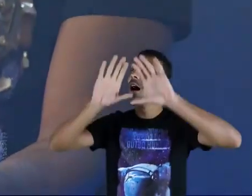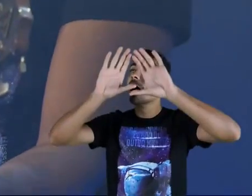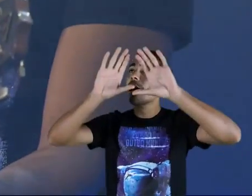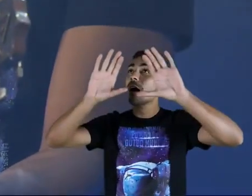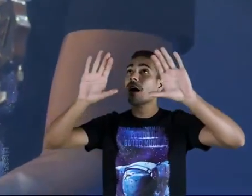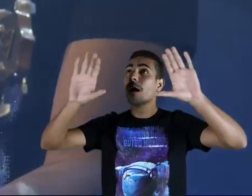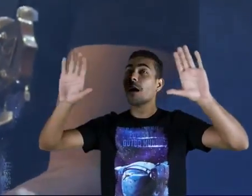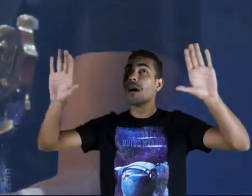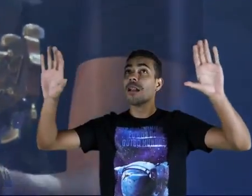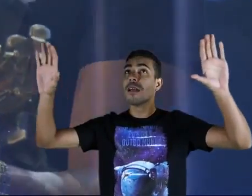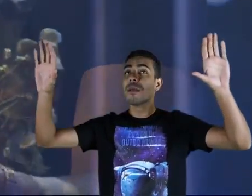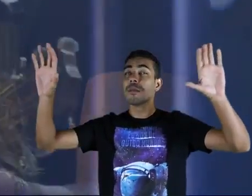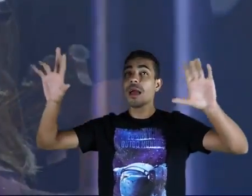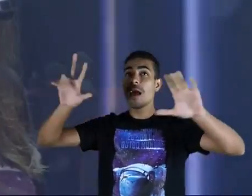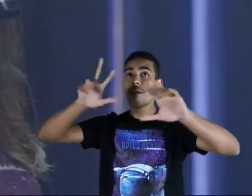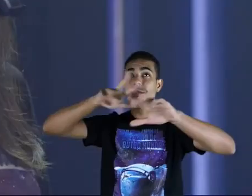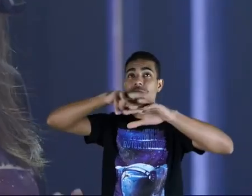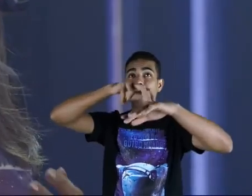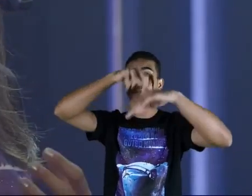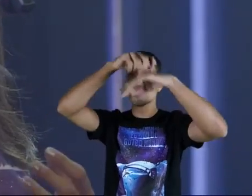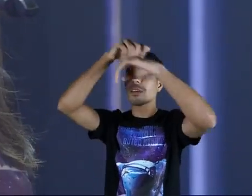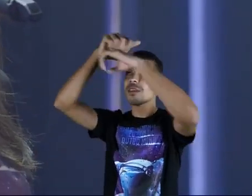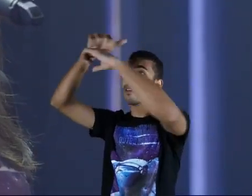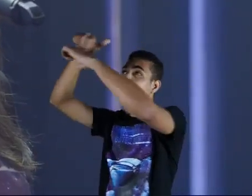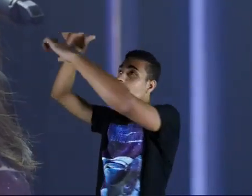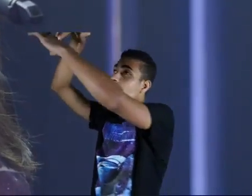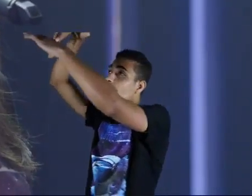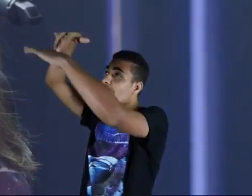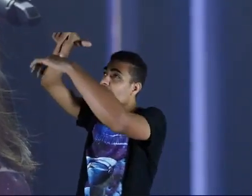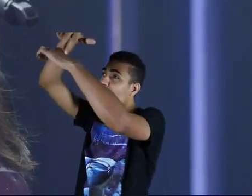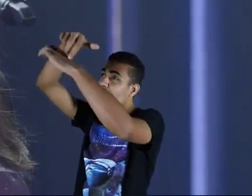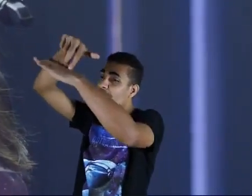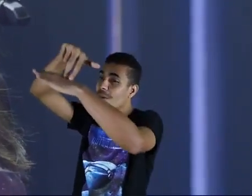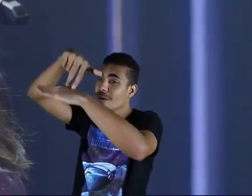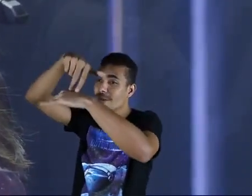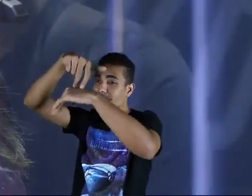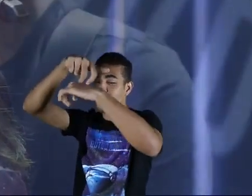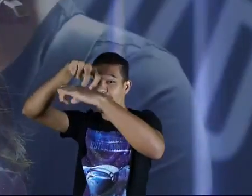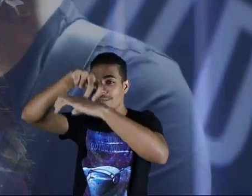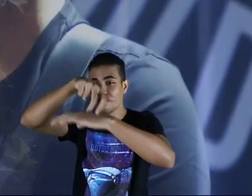virá. Ele em breve virá.